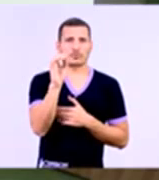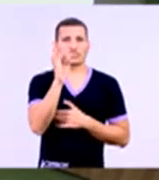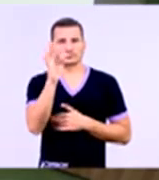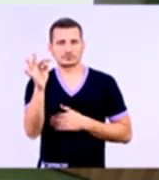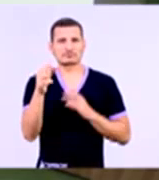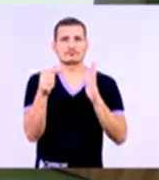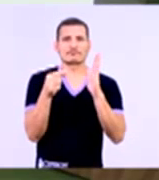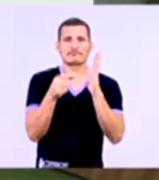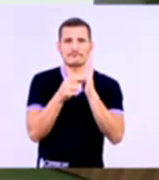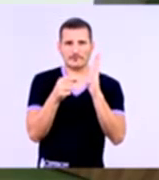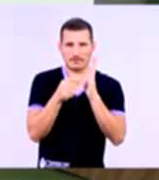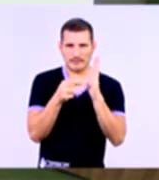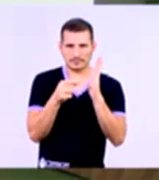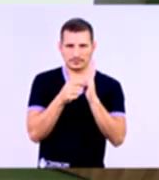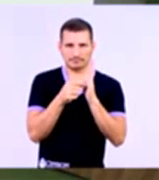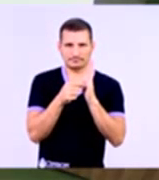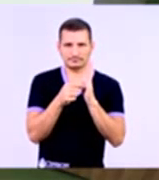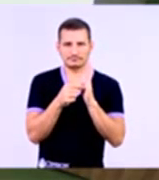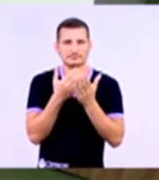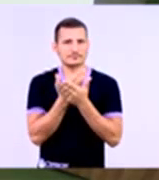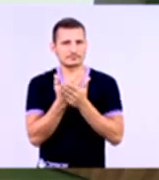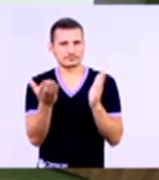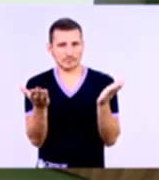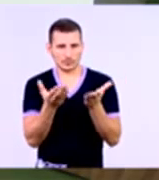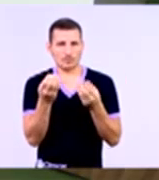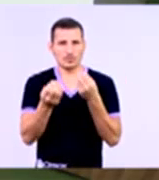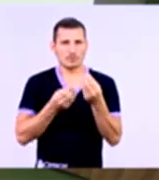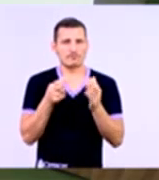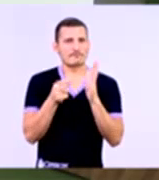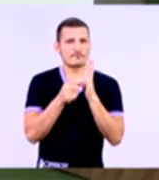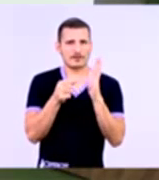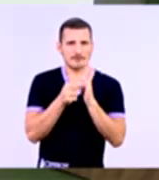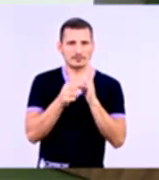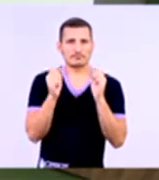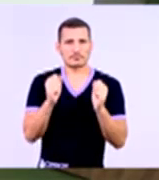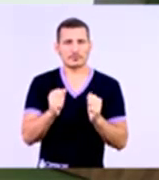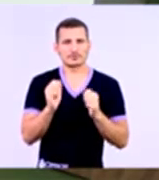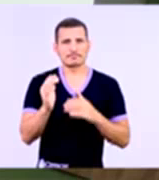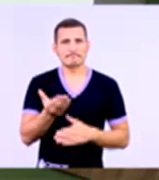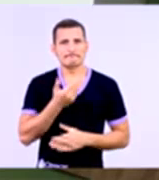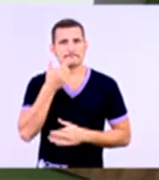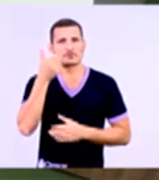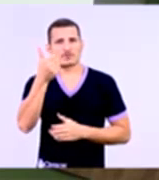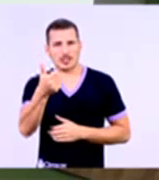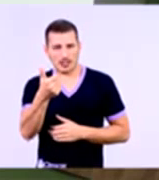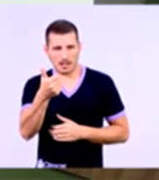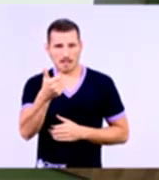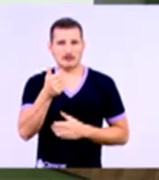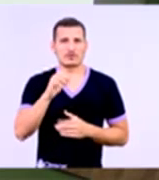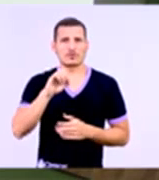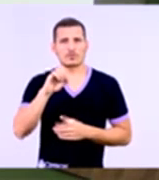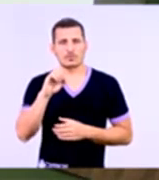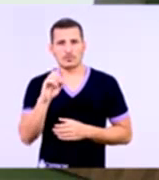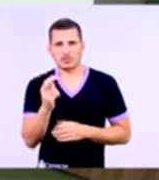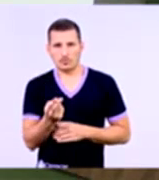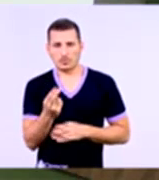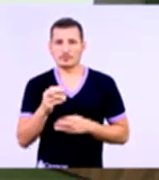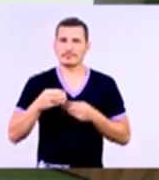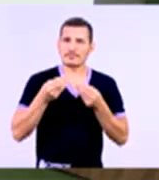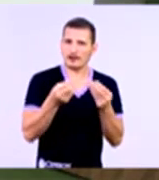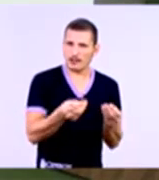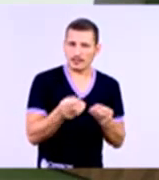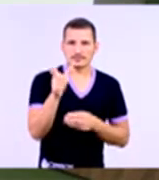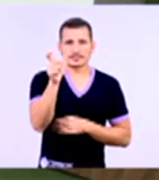ferramenta, no nosso caso da aula de hoje, como uma ferramenta que pode melhorar ou entregar para os nossos clientes